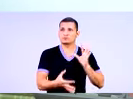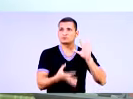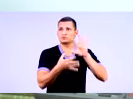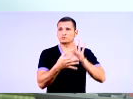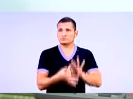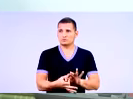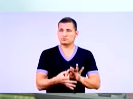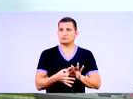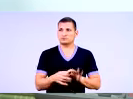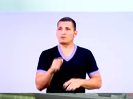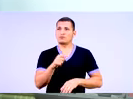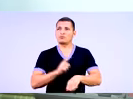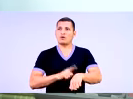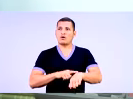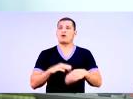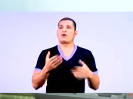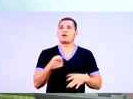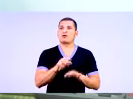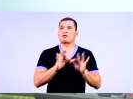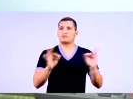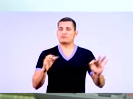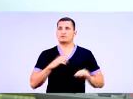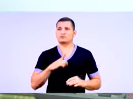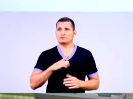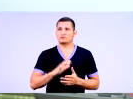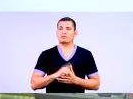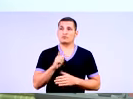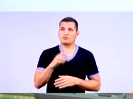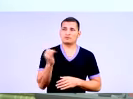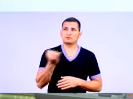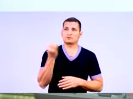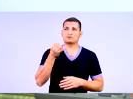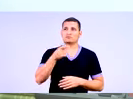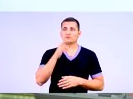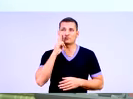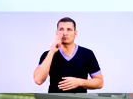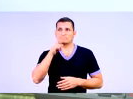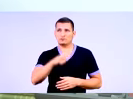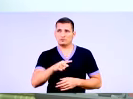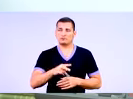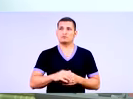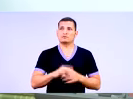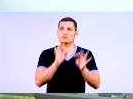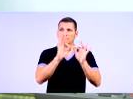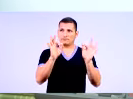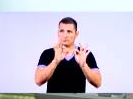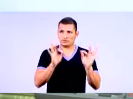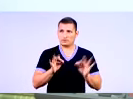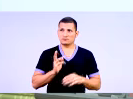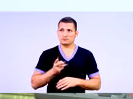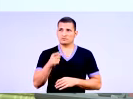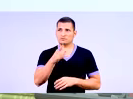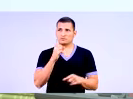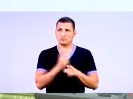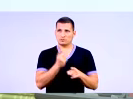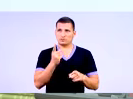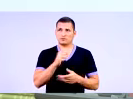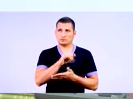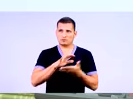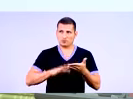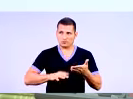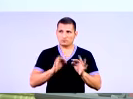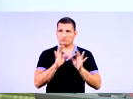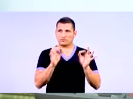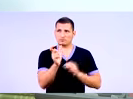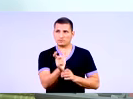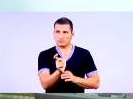tempo aquela frase está. Então, é importante vocês darem uma olhada nessas expressões e sempre que você encontrar uma delas em um